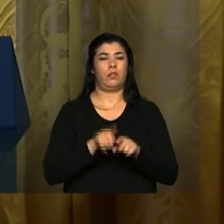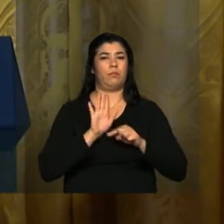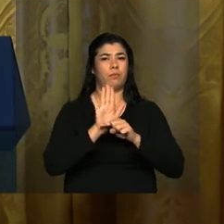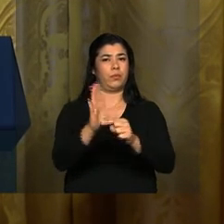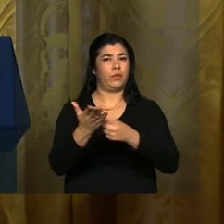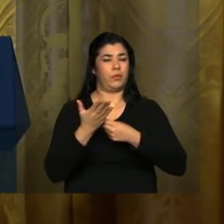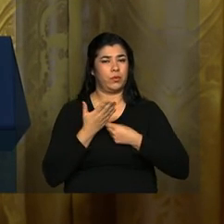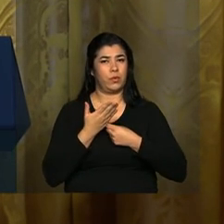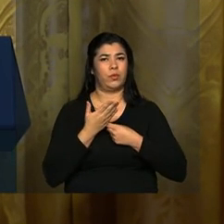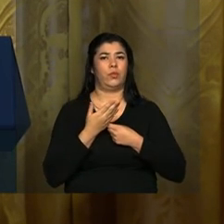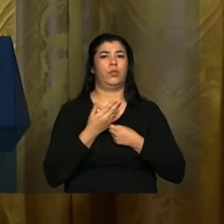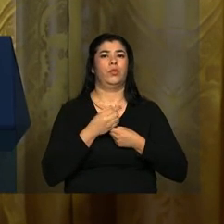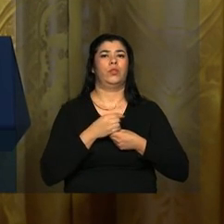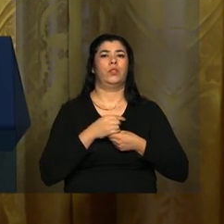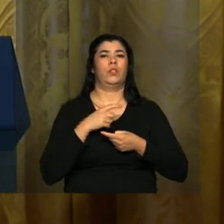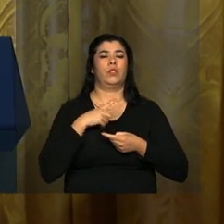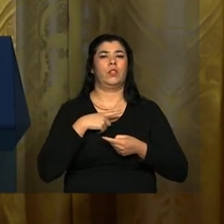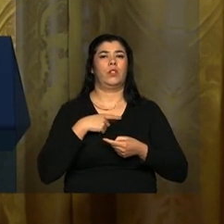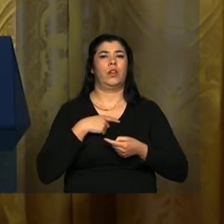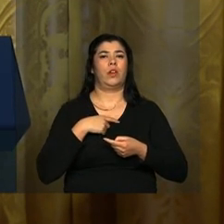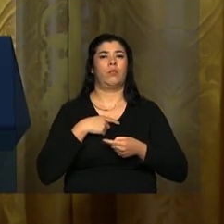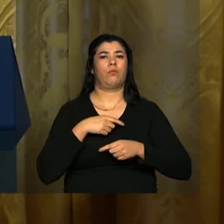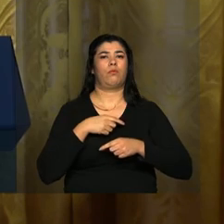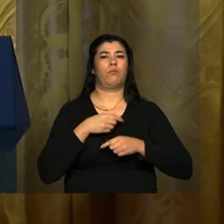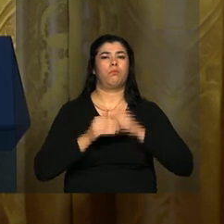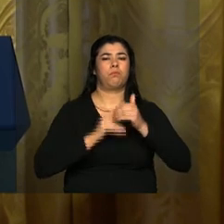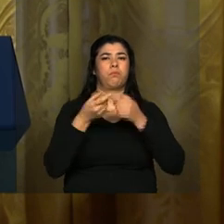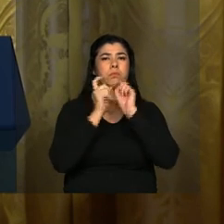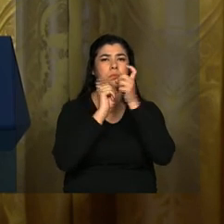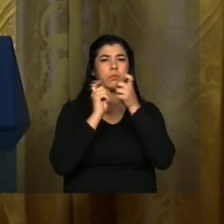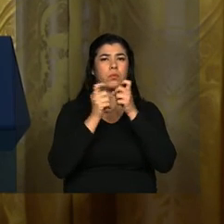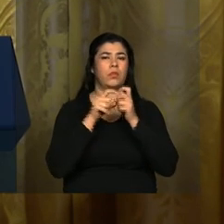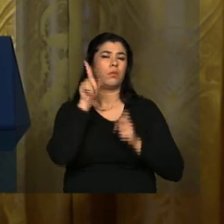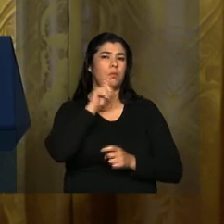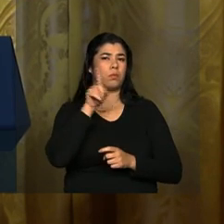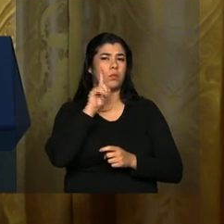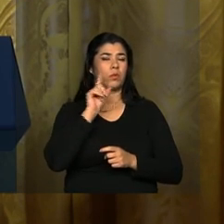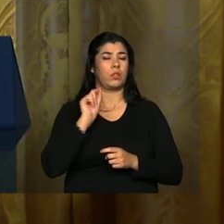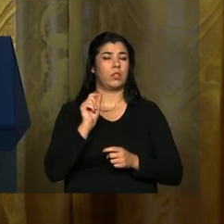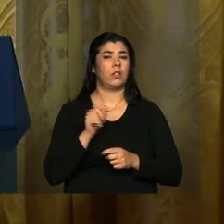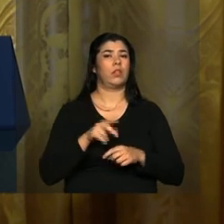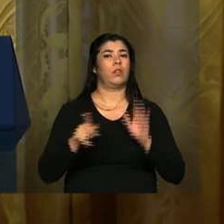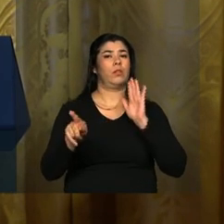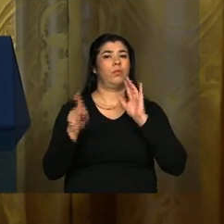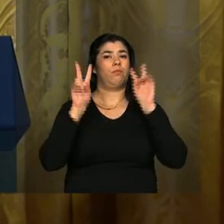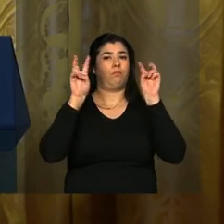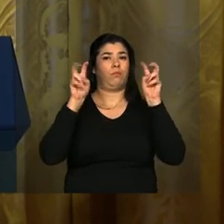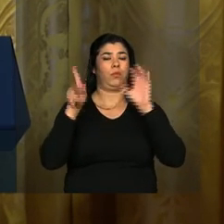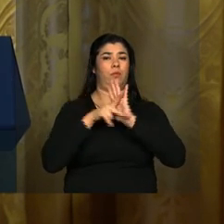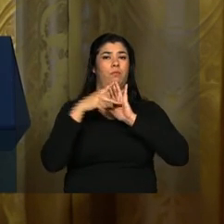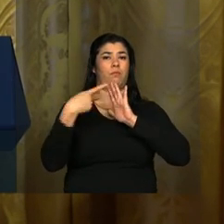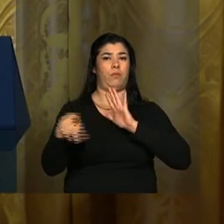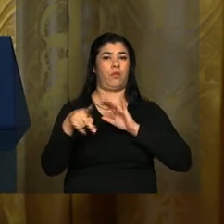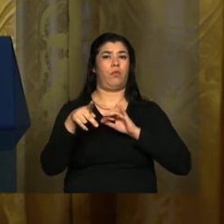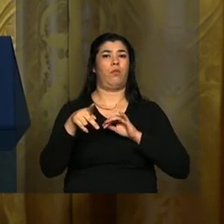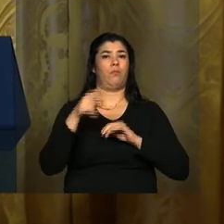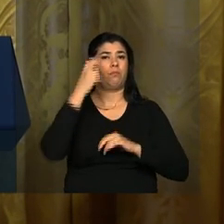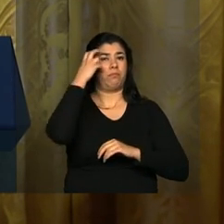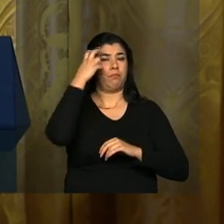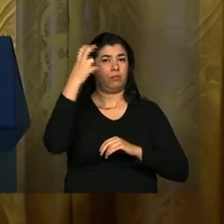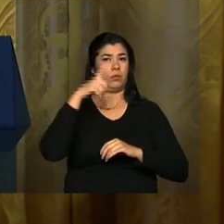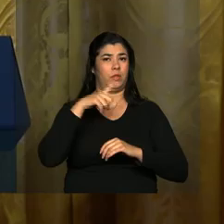escritórios de patentes dos estados unidos o que apesar de ser tema de propriedade intelectual tem